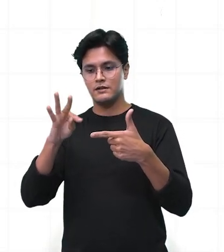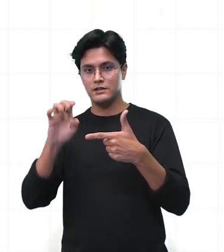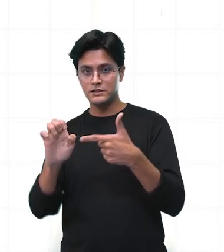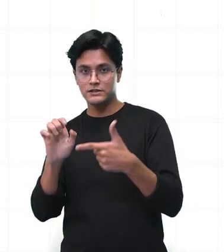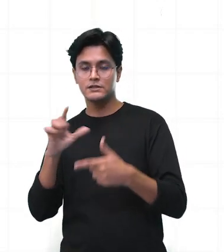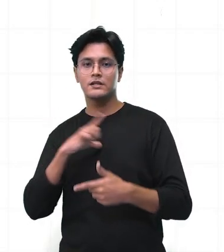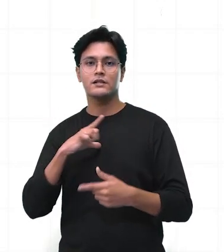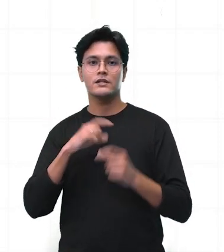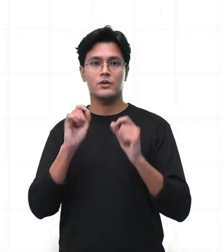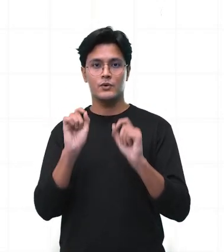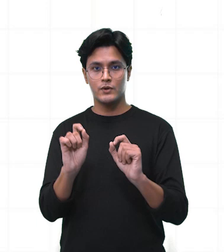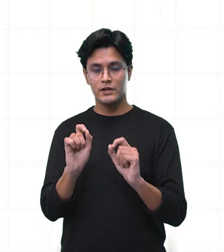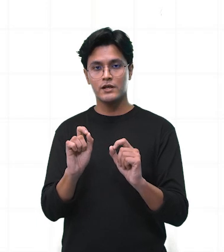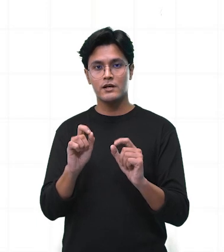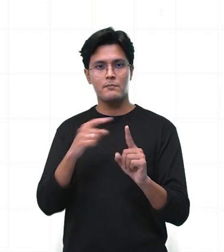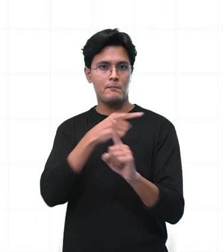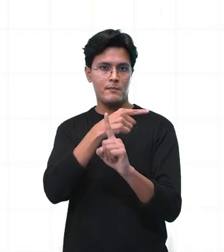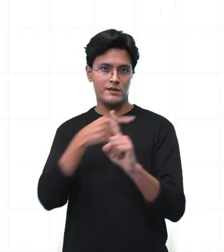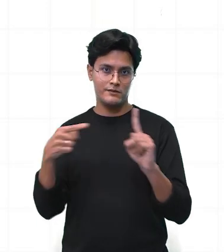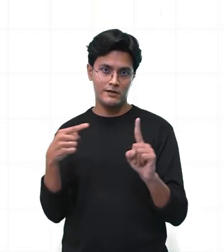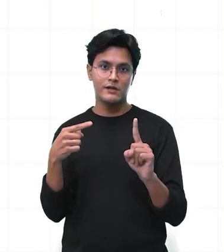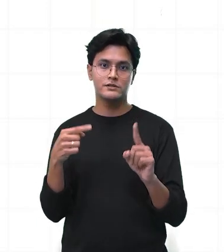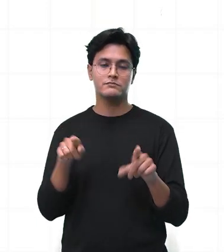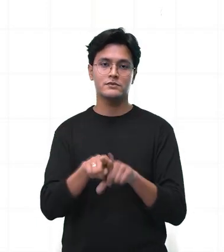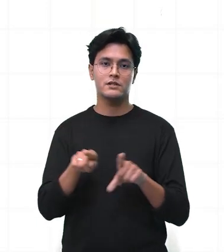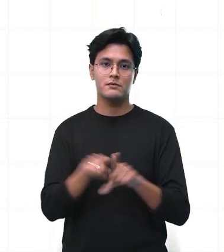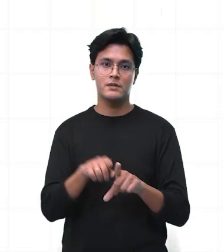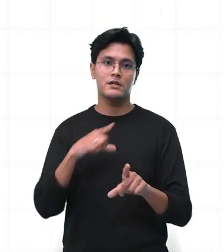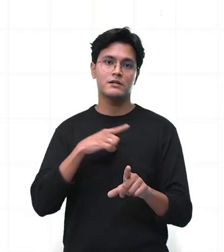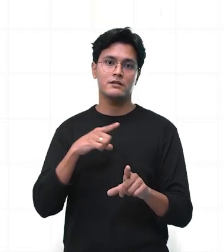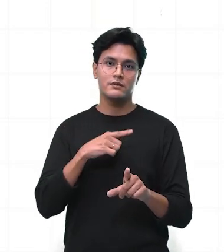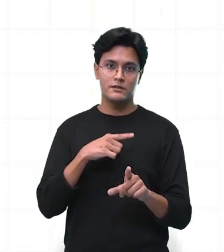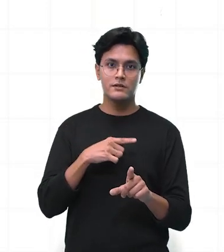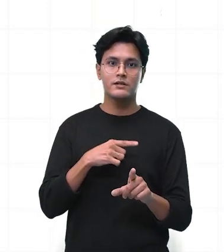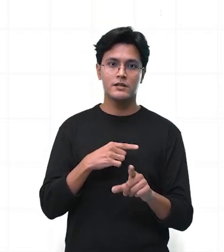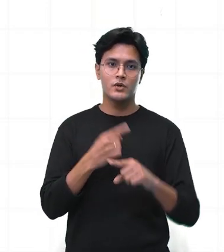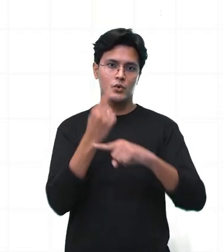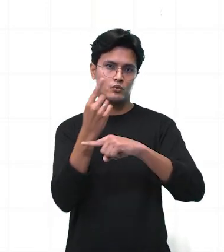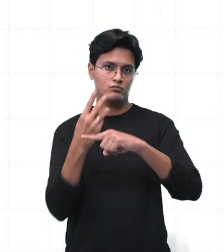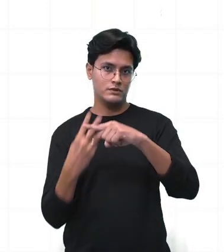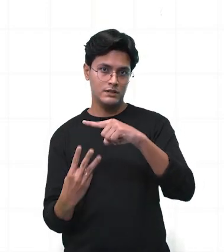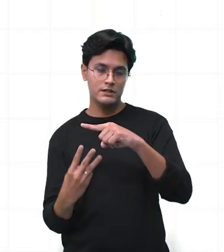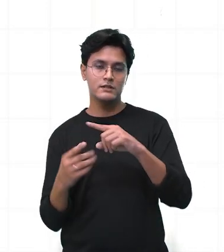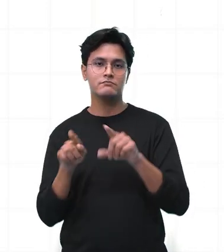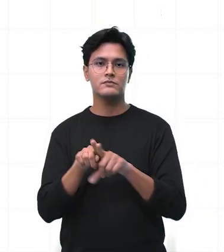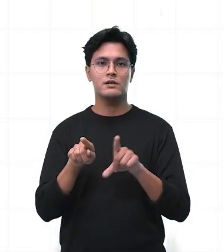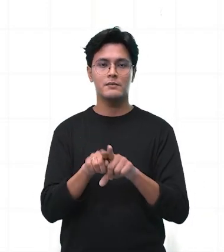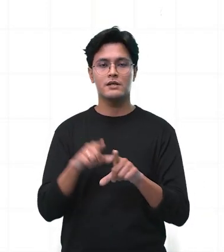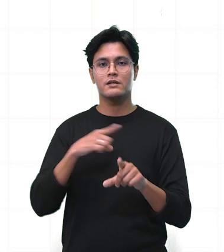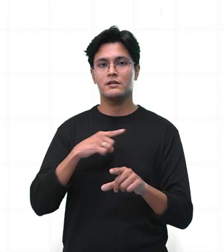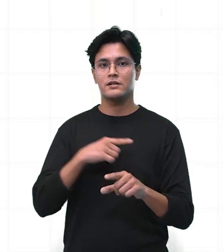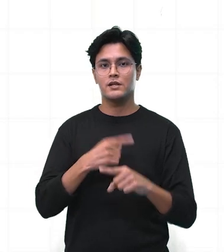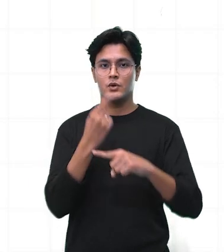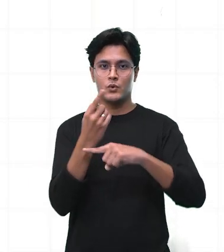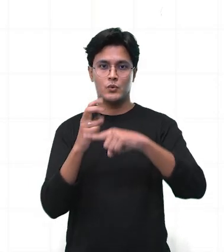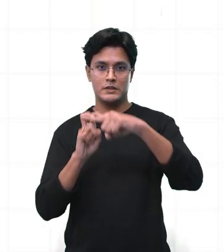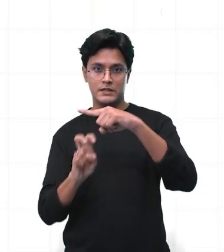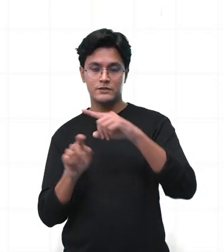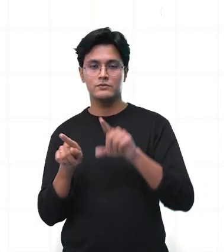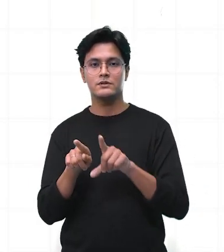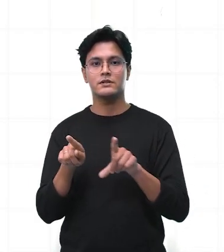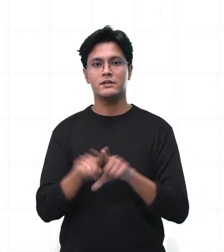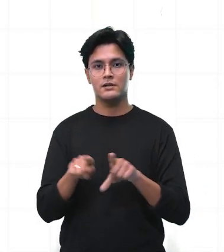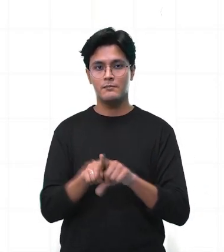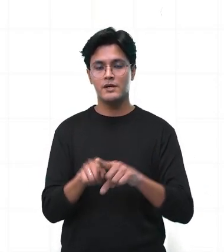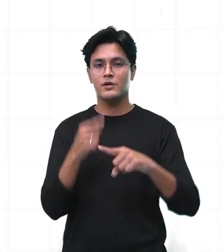famoso metade, eu tenho a terça parte de um número, a quinta parte e a sexta parte,